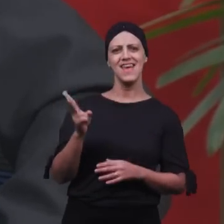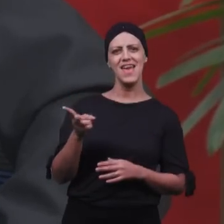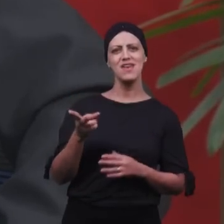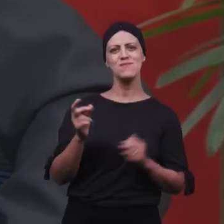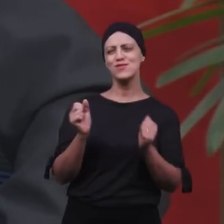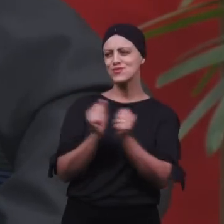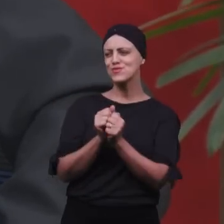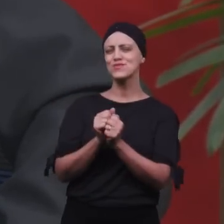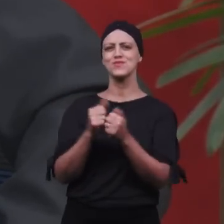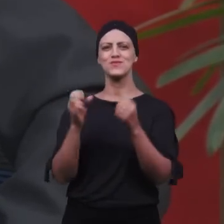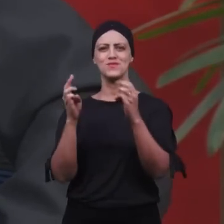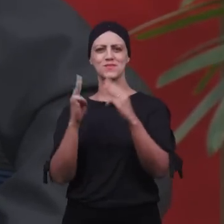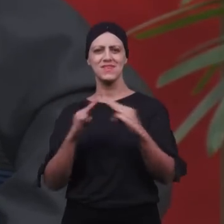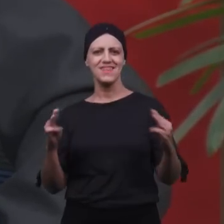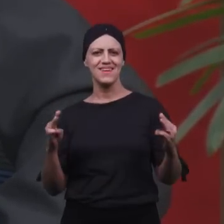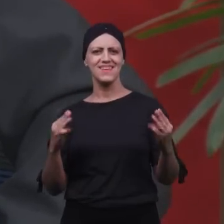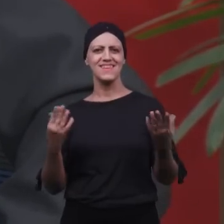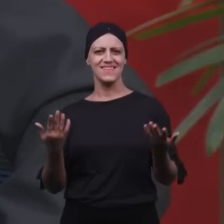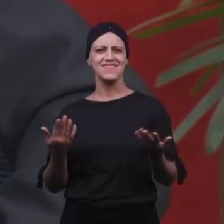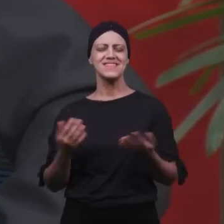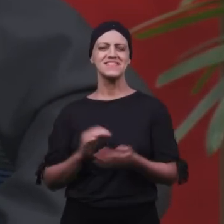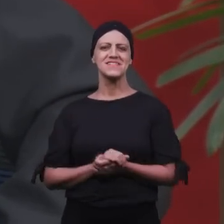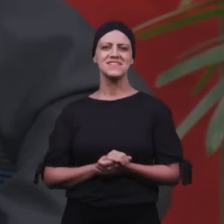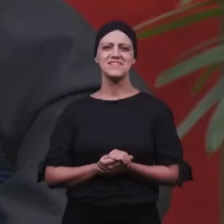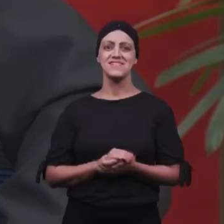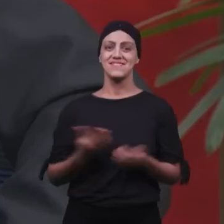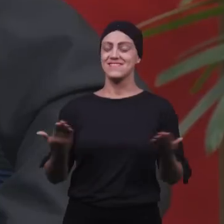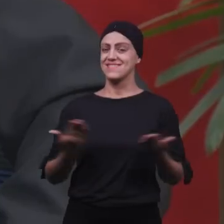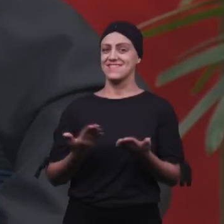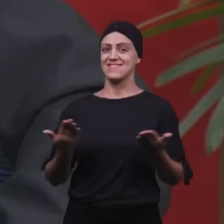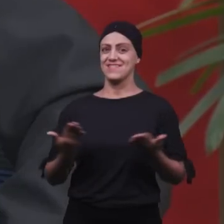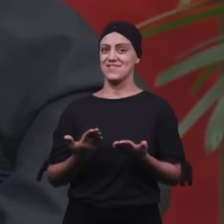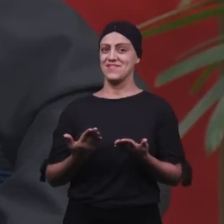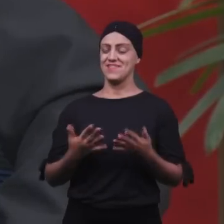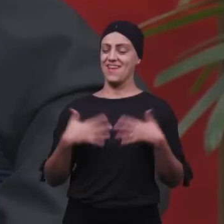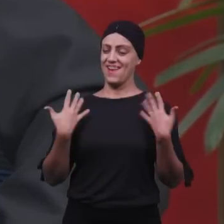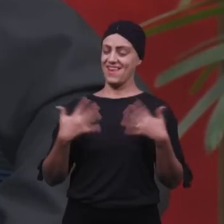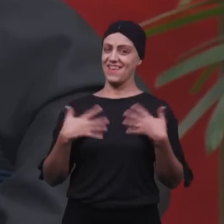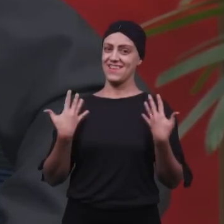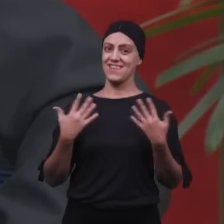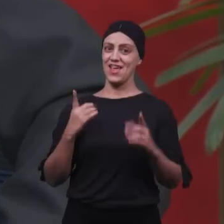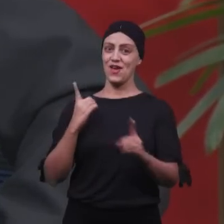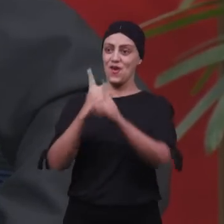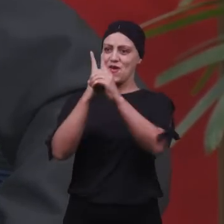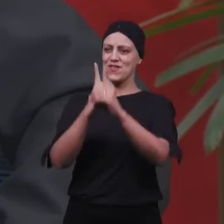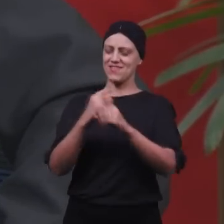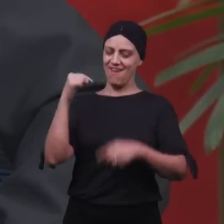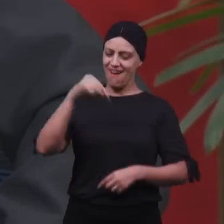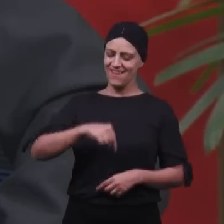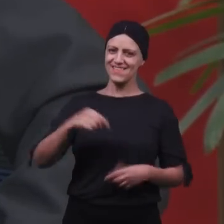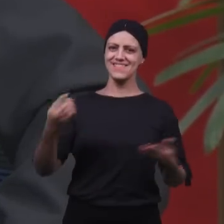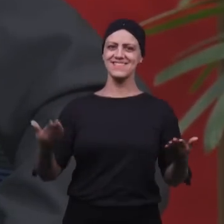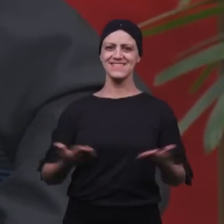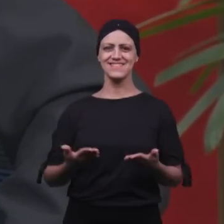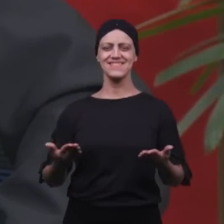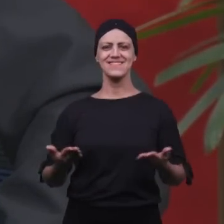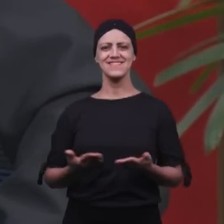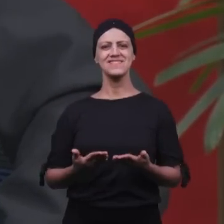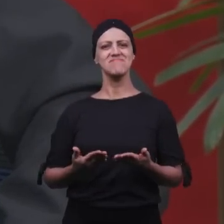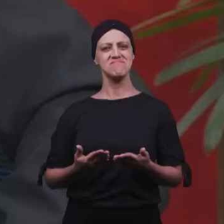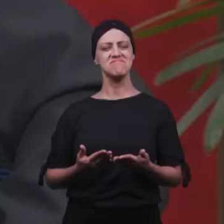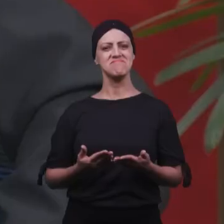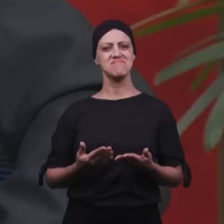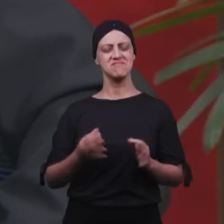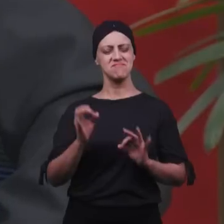ônibus. Então, e hoje foi uma grande alegria encontrá-lo aqui e num